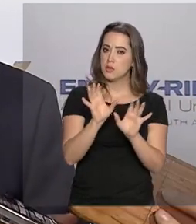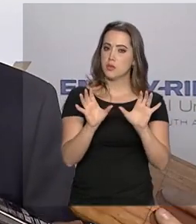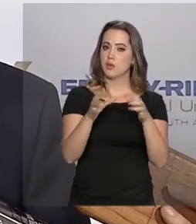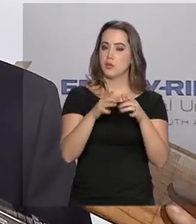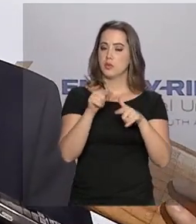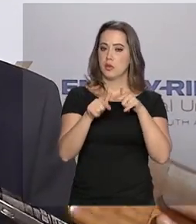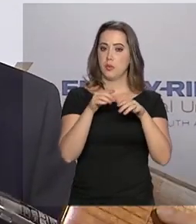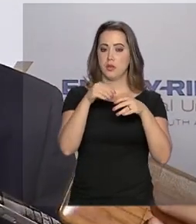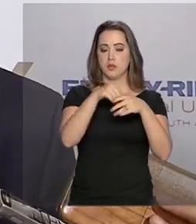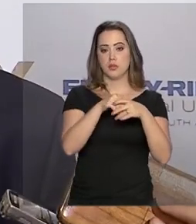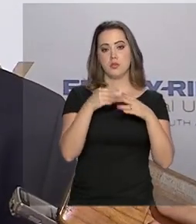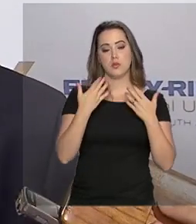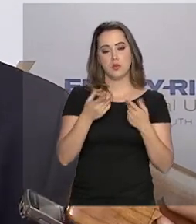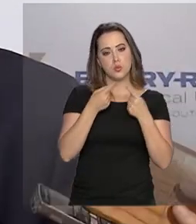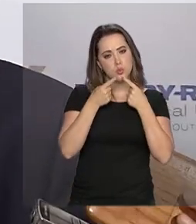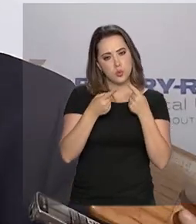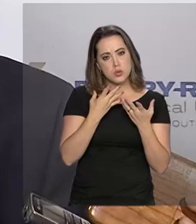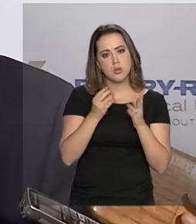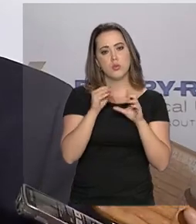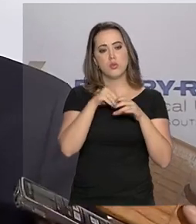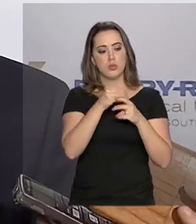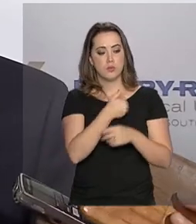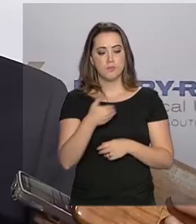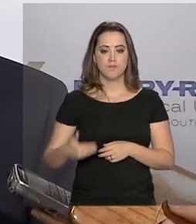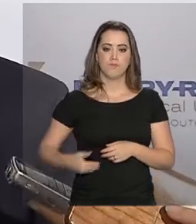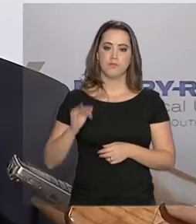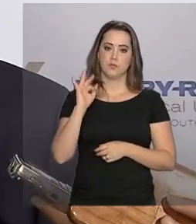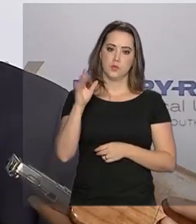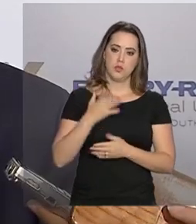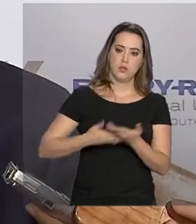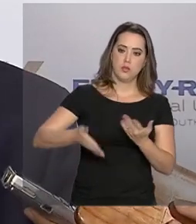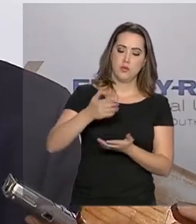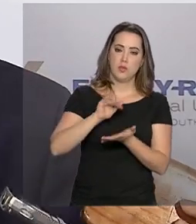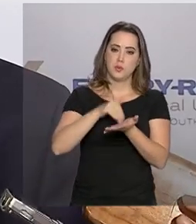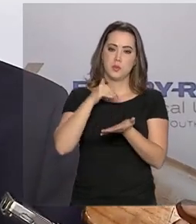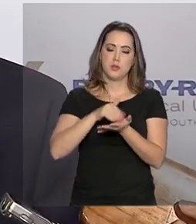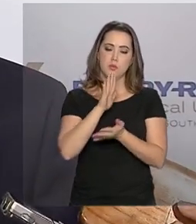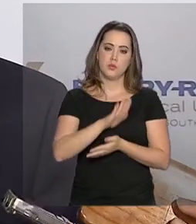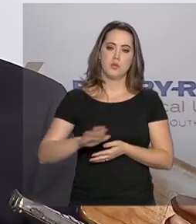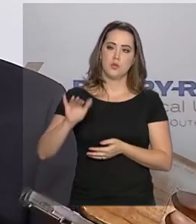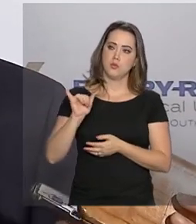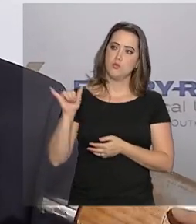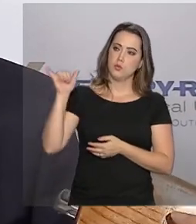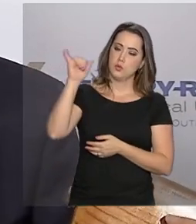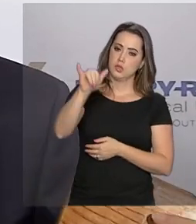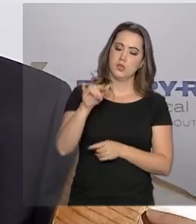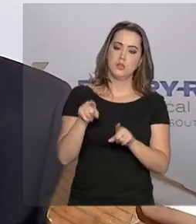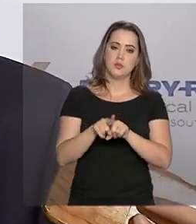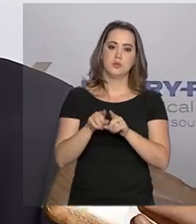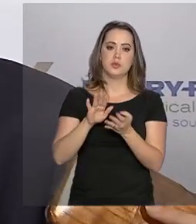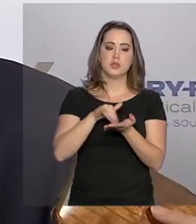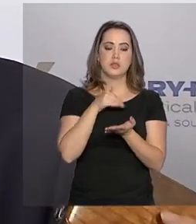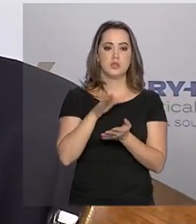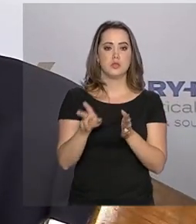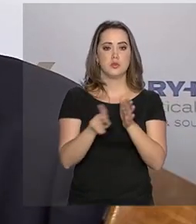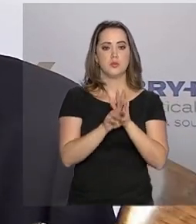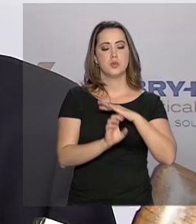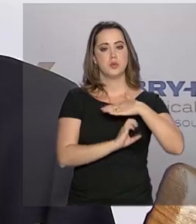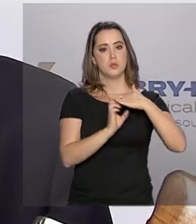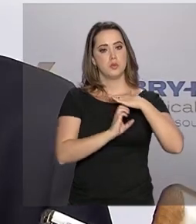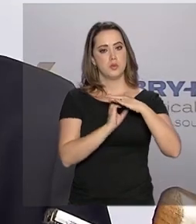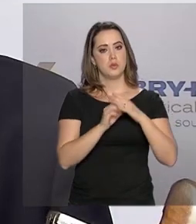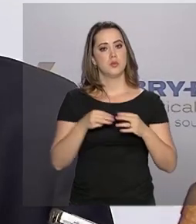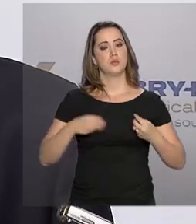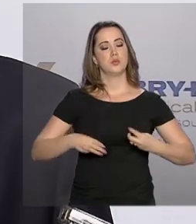seus funcionários. Isso está em discussão no governo federal. Essa discussão envolve a Secretaria de Aviação Civil, a Secretaria das Estatais do